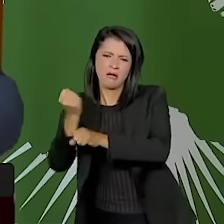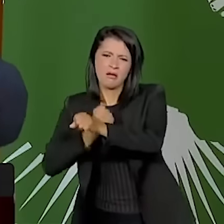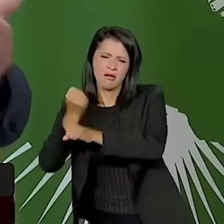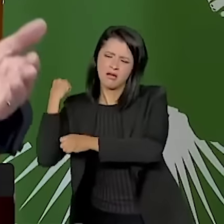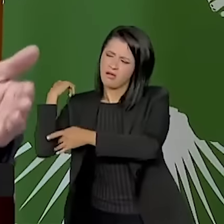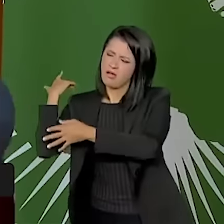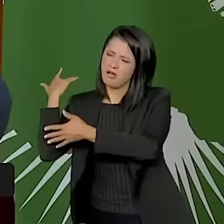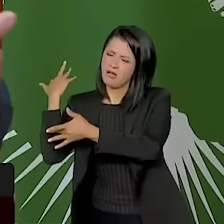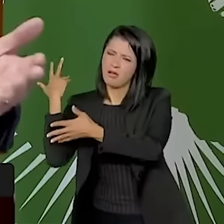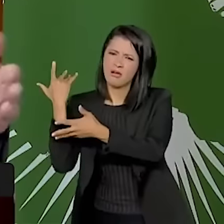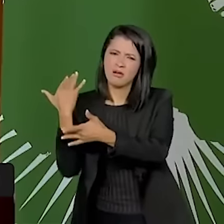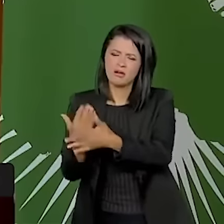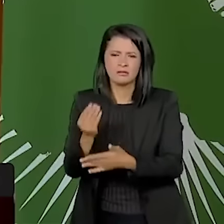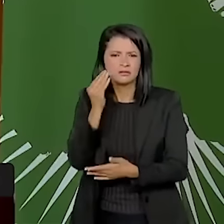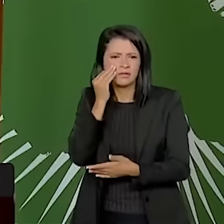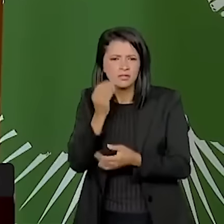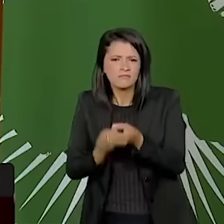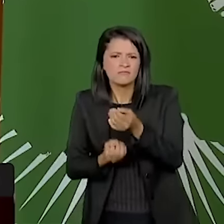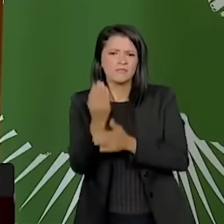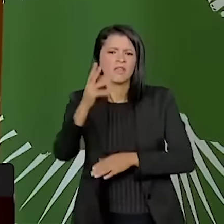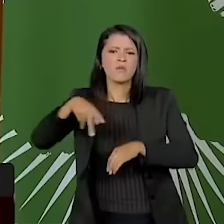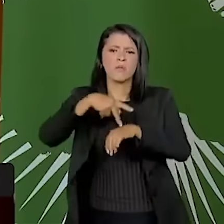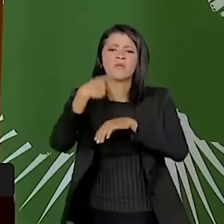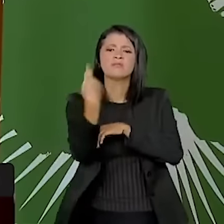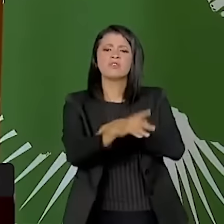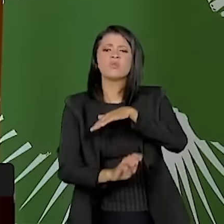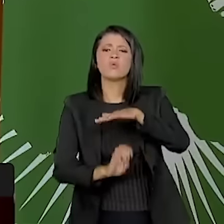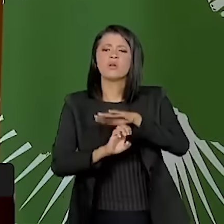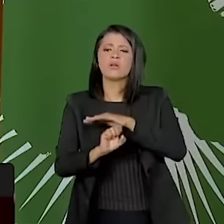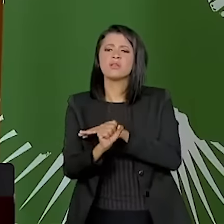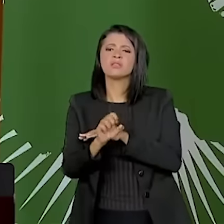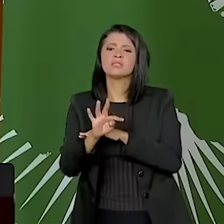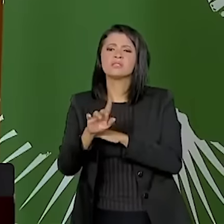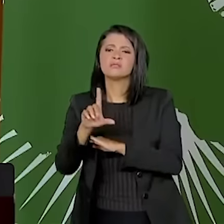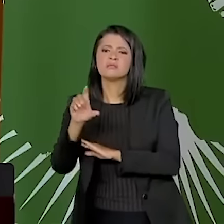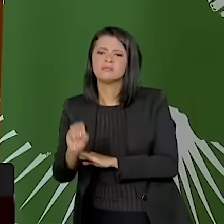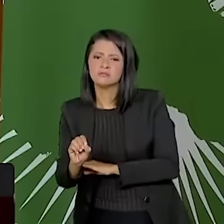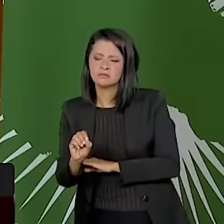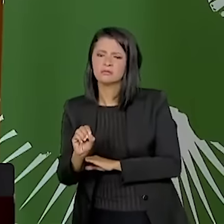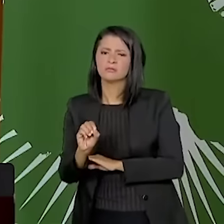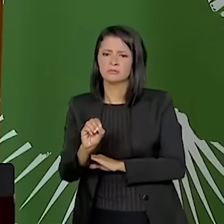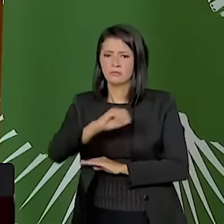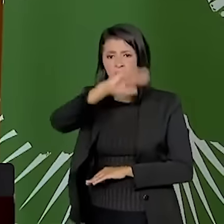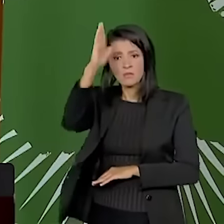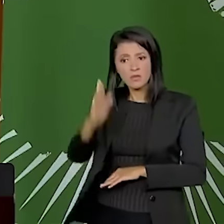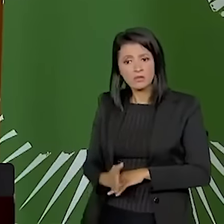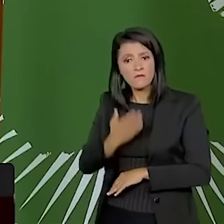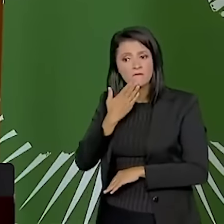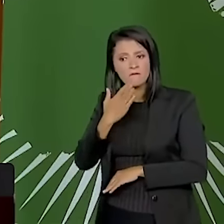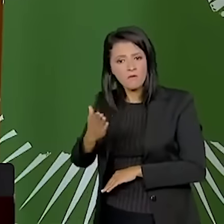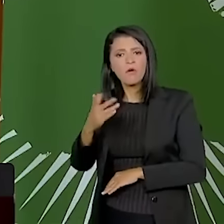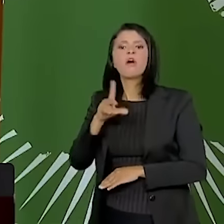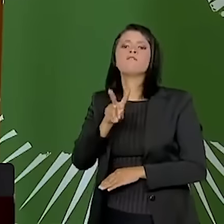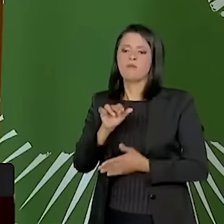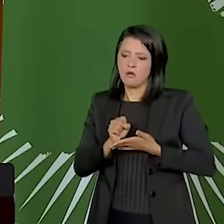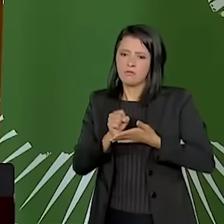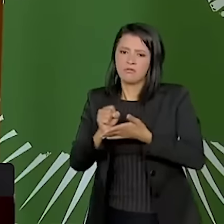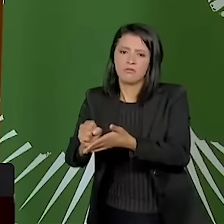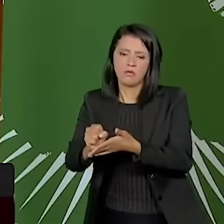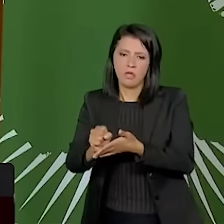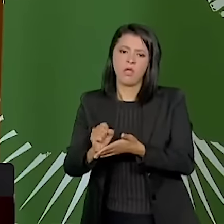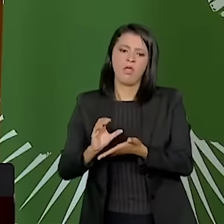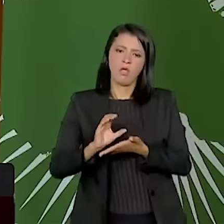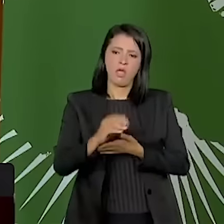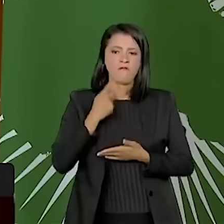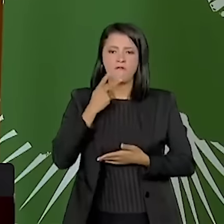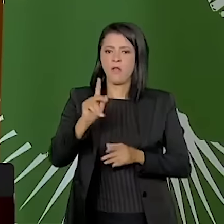há quantas décadas tentando construir o seu Estado. O Brasil não apenas afirmou que vai dar contribuição, eu não posso dizer quanto, porque